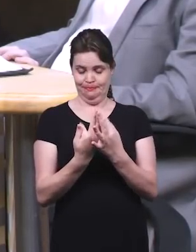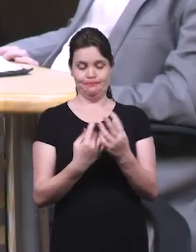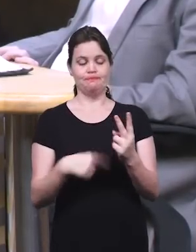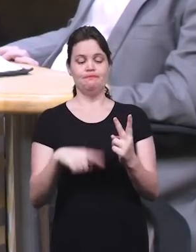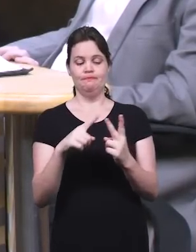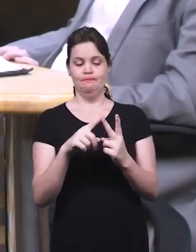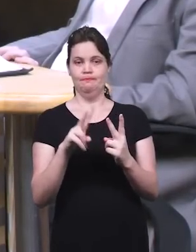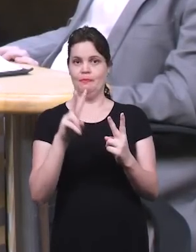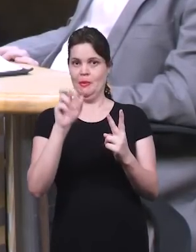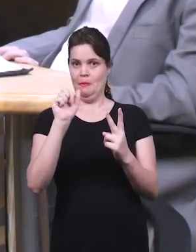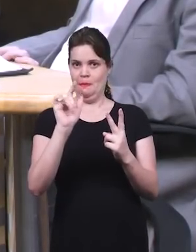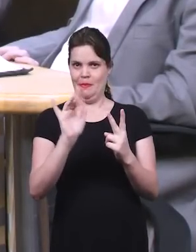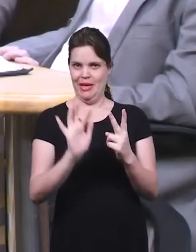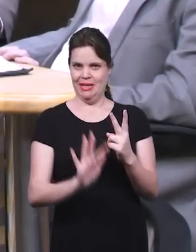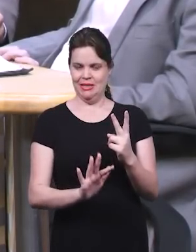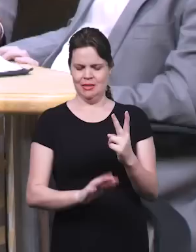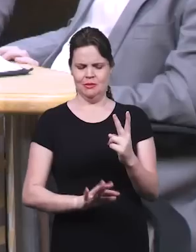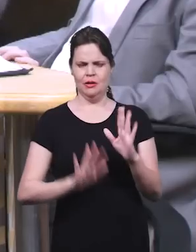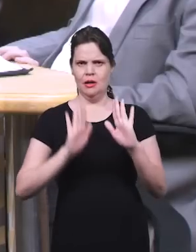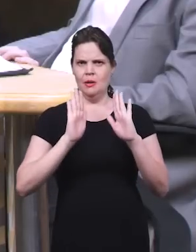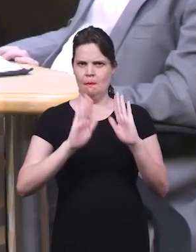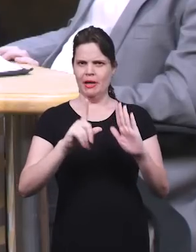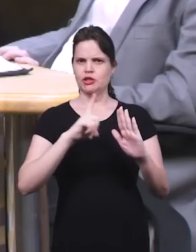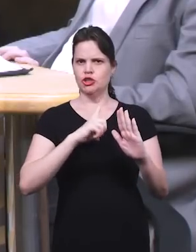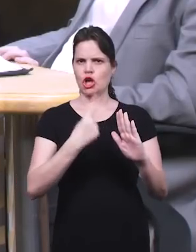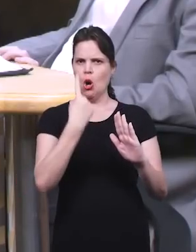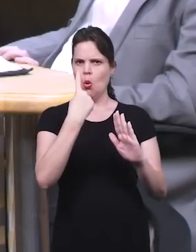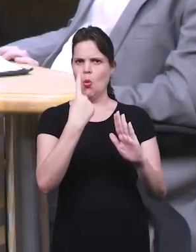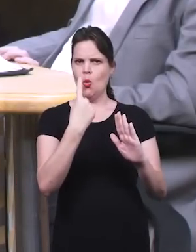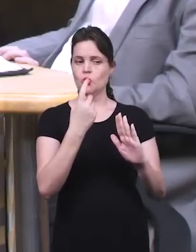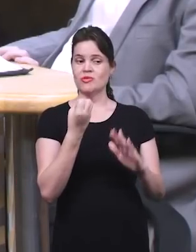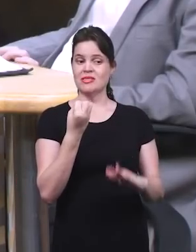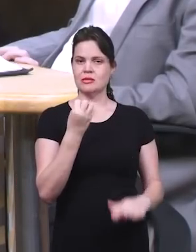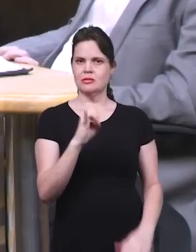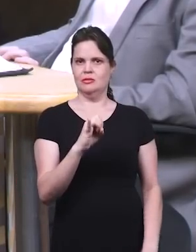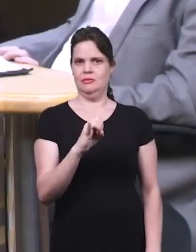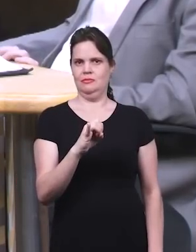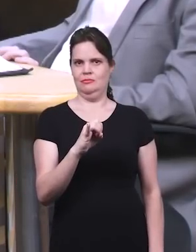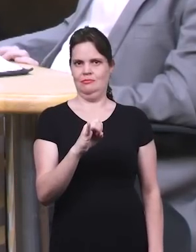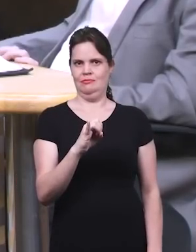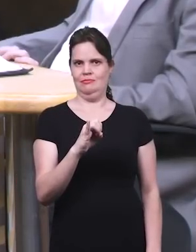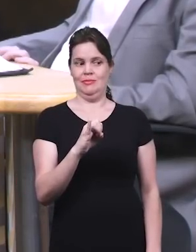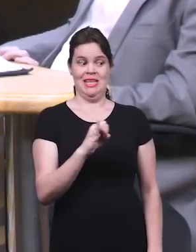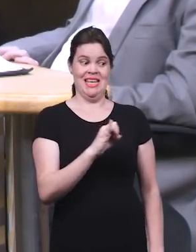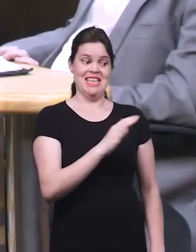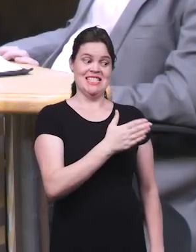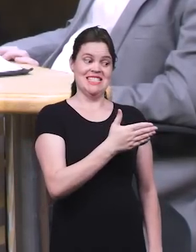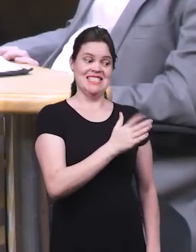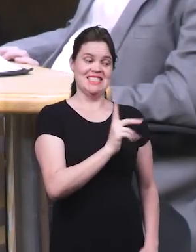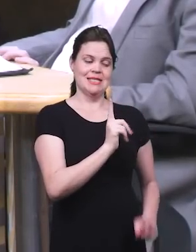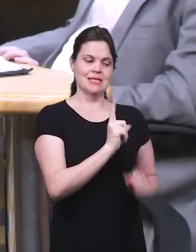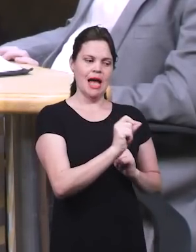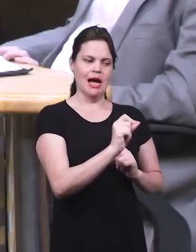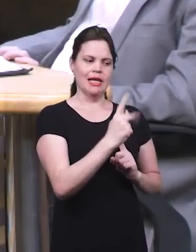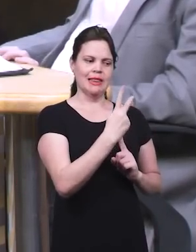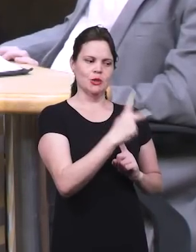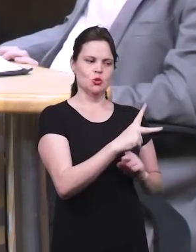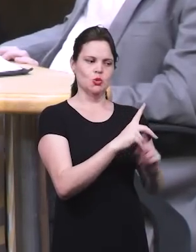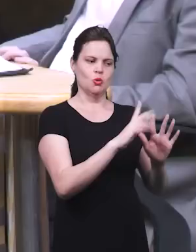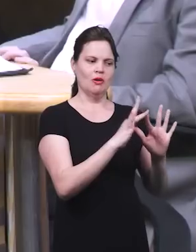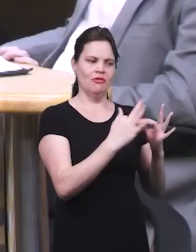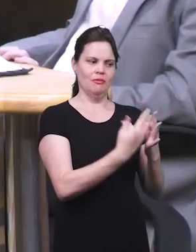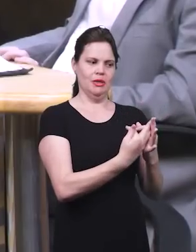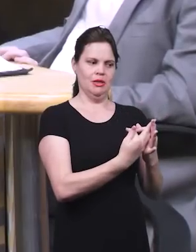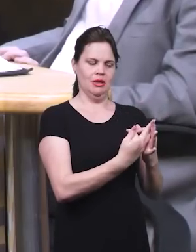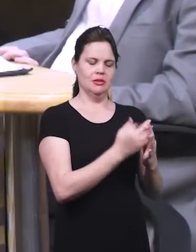bênção do Senhor, mas havia um critério, havia uma condicionante. Sai da tua terra e